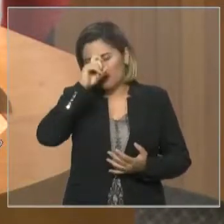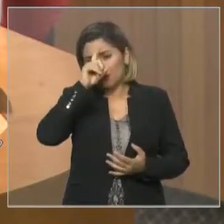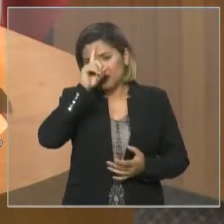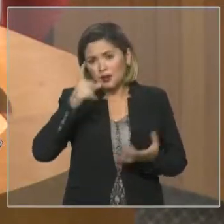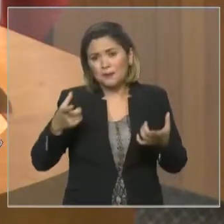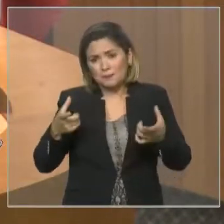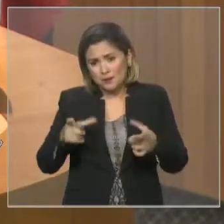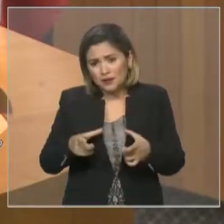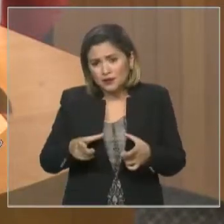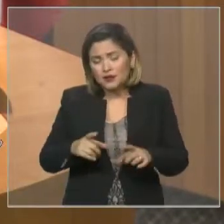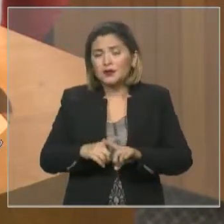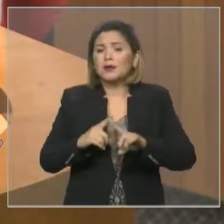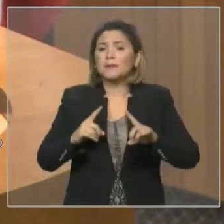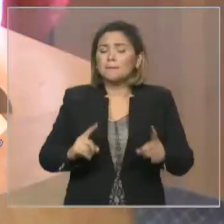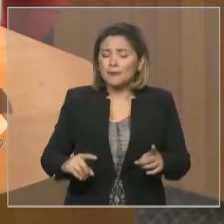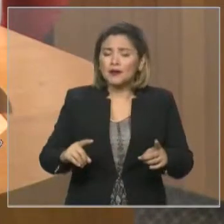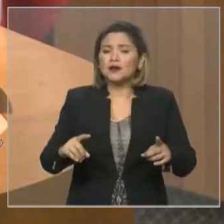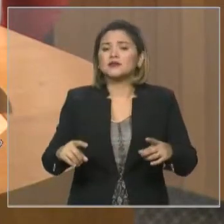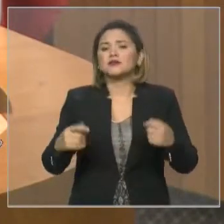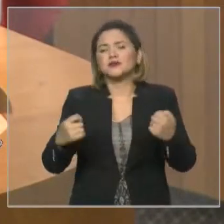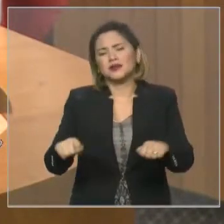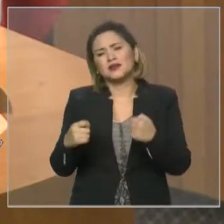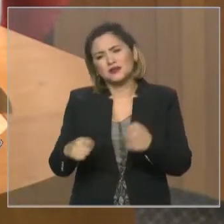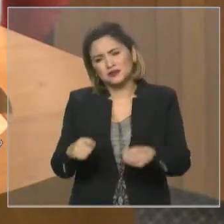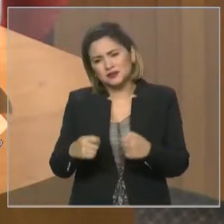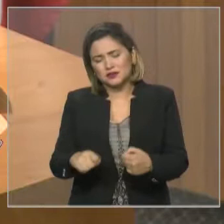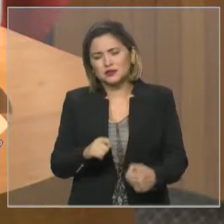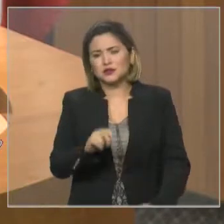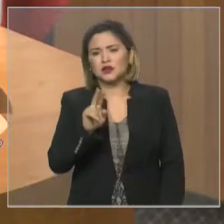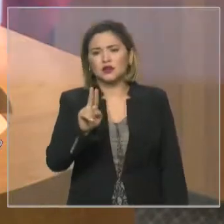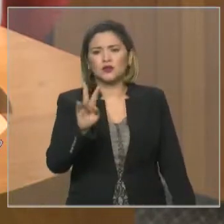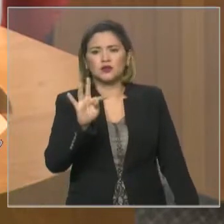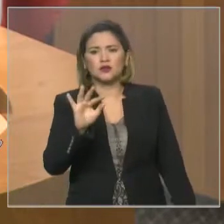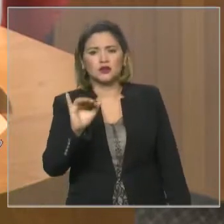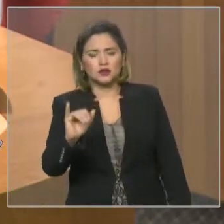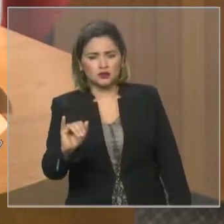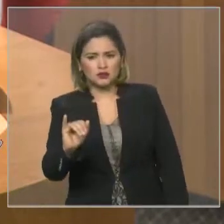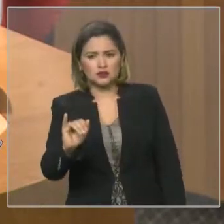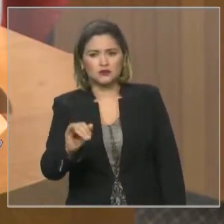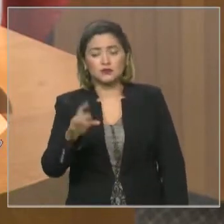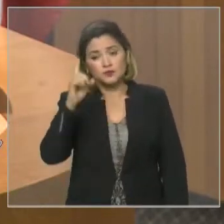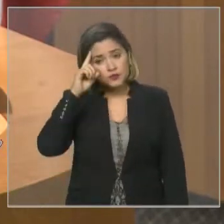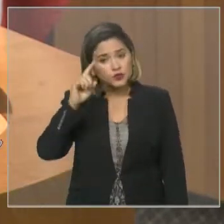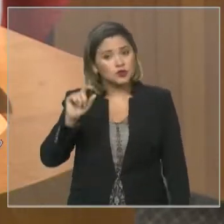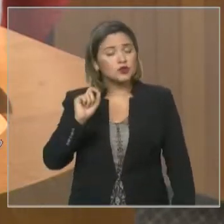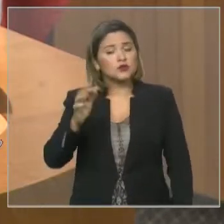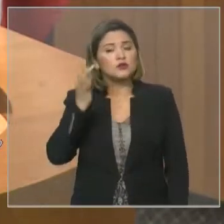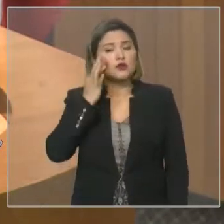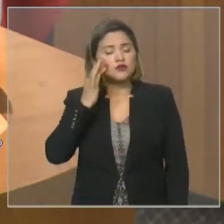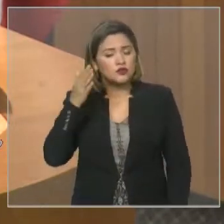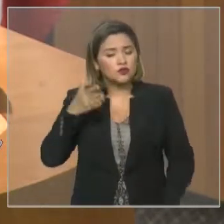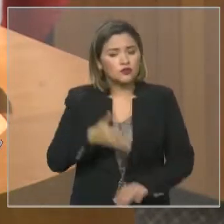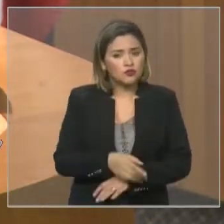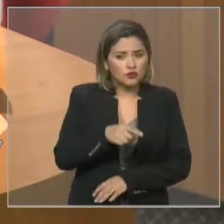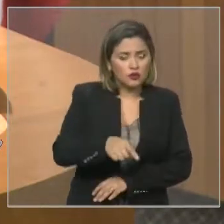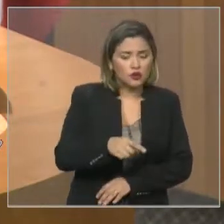necessidade de alguns leitos de UTI. Inclusive, no dia que o governador Flávio Dino esteve na cidade de Grajaú, lá